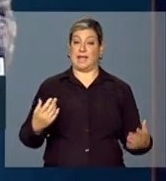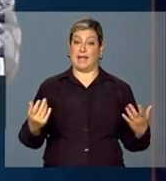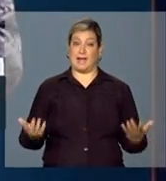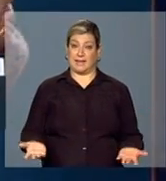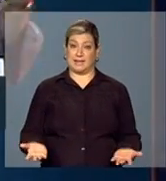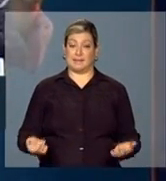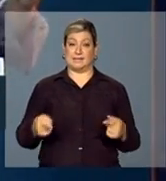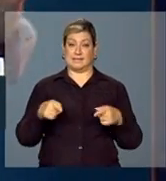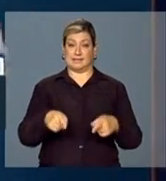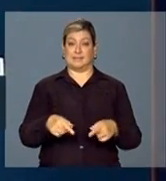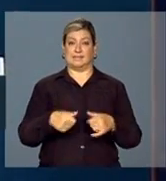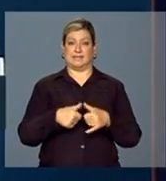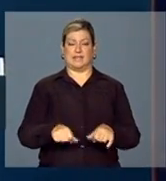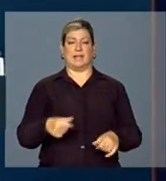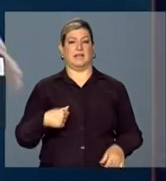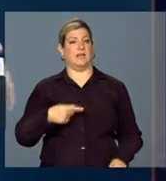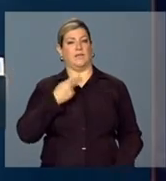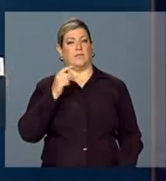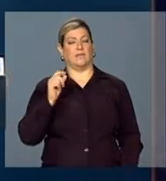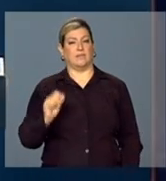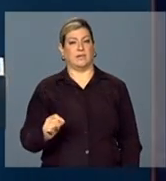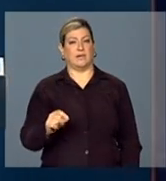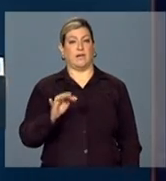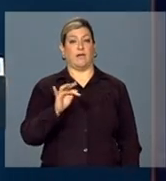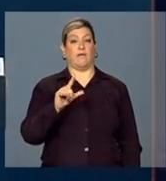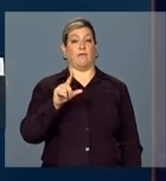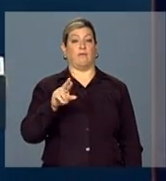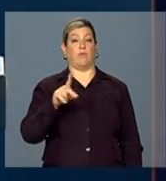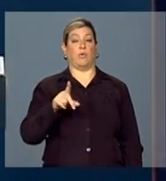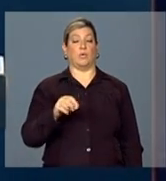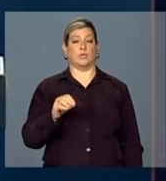está, eu diria, o fluxo